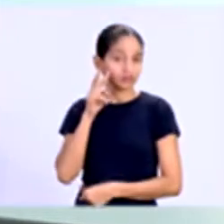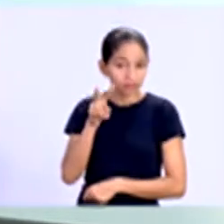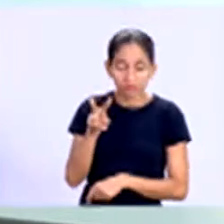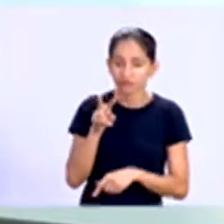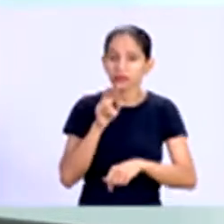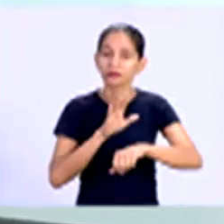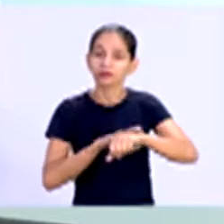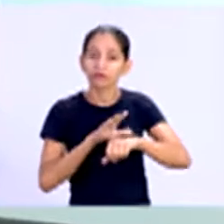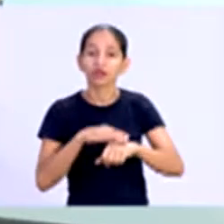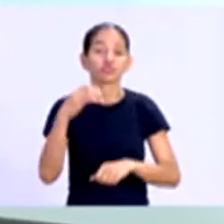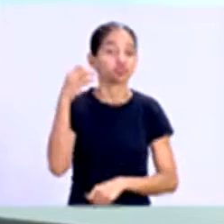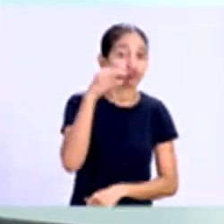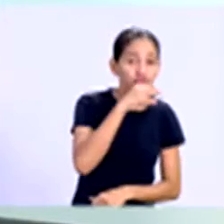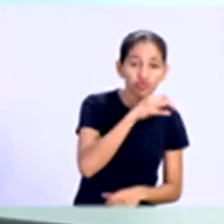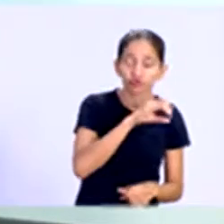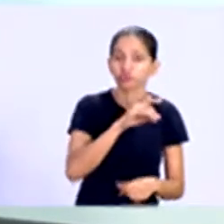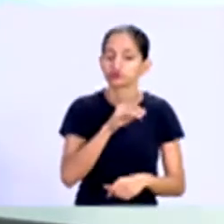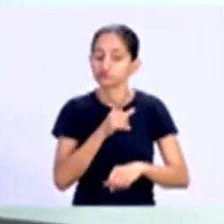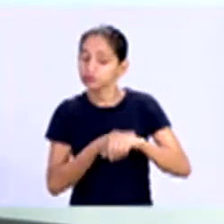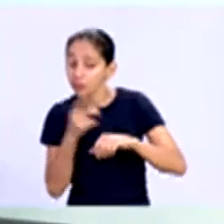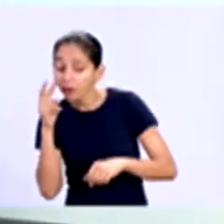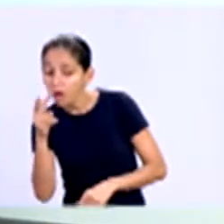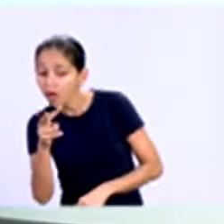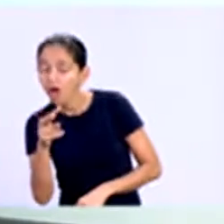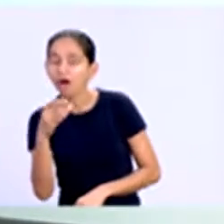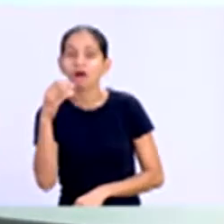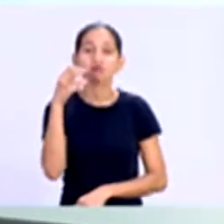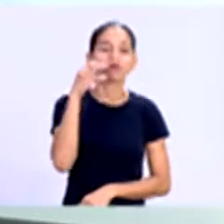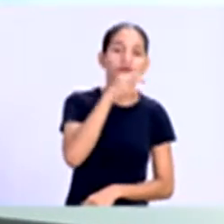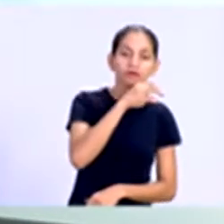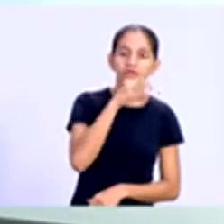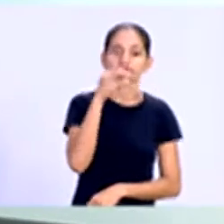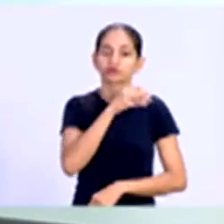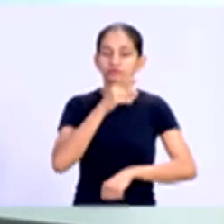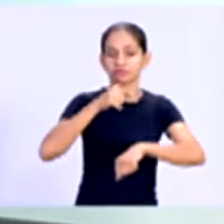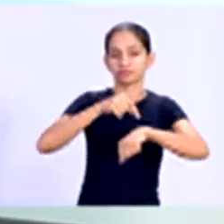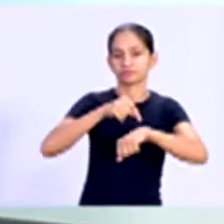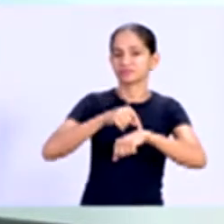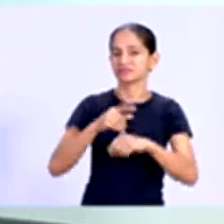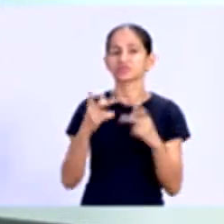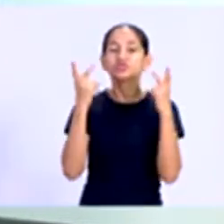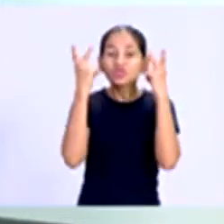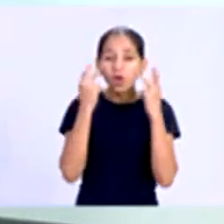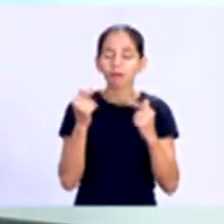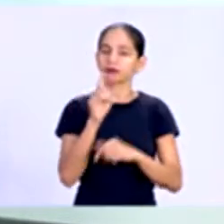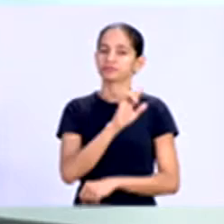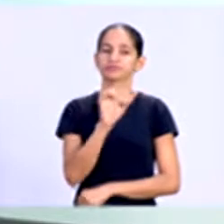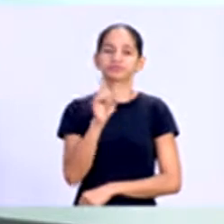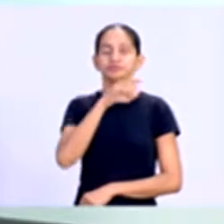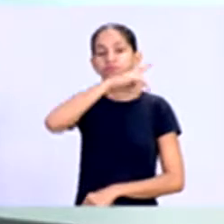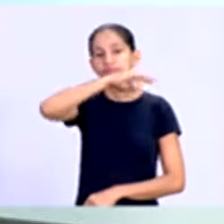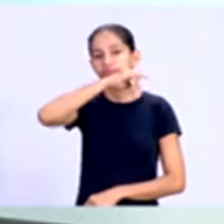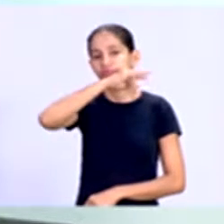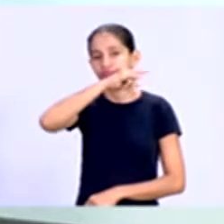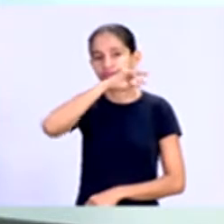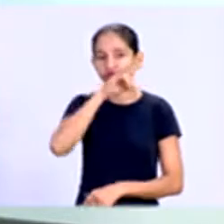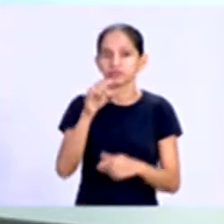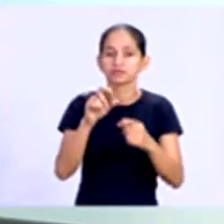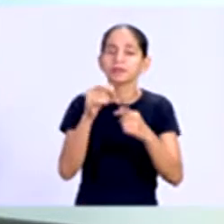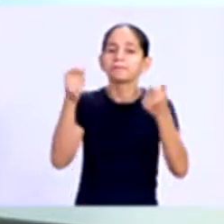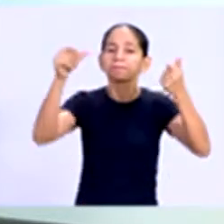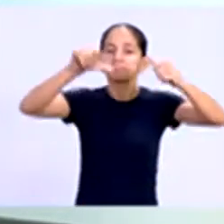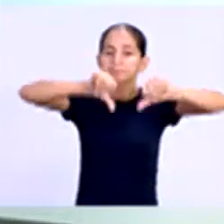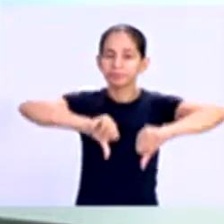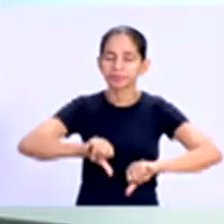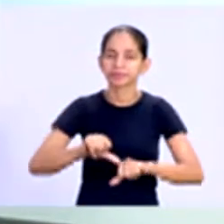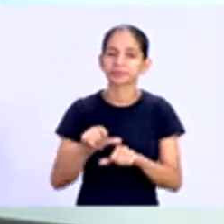alimentos. O arroz, após cozido, ele não pode ficar em temperatura ambiente, senão pode acabar proliferando essa bactéria, que é o